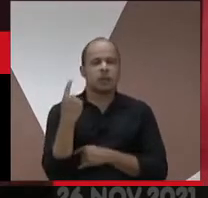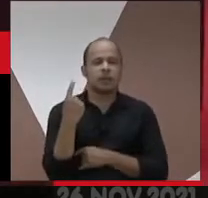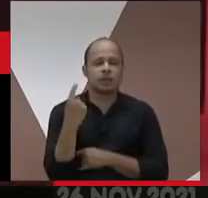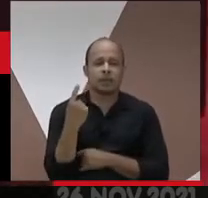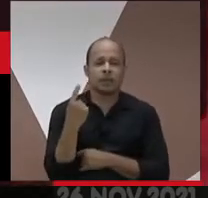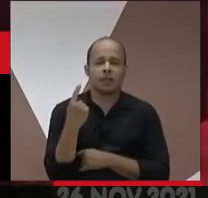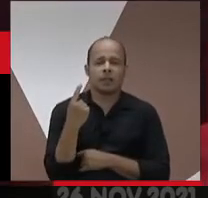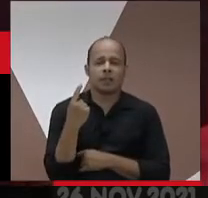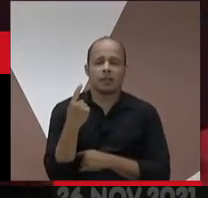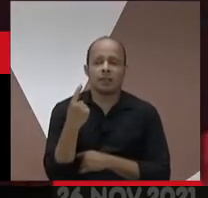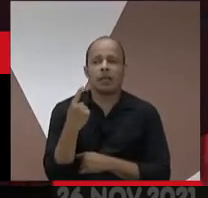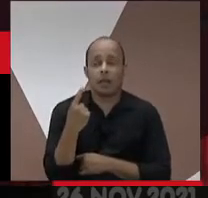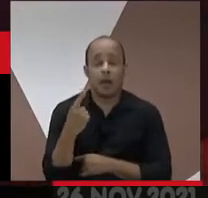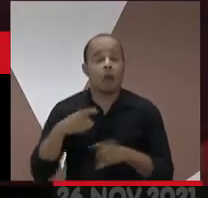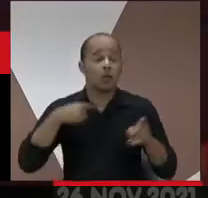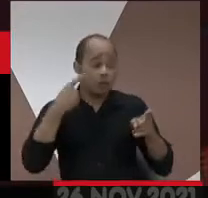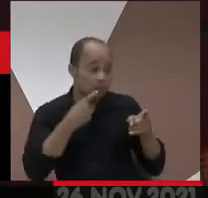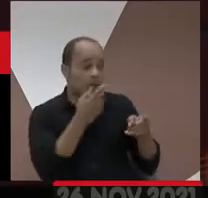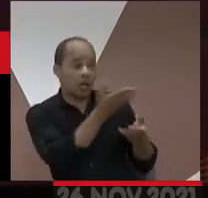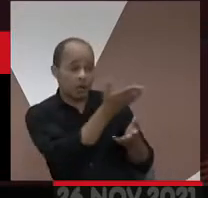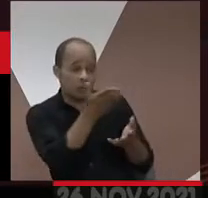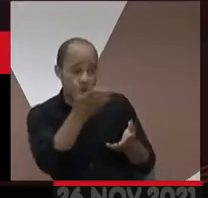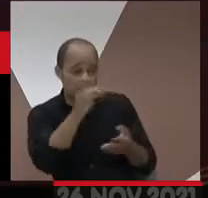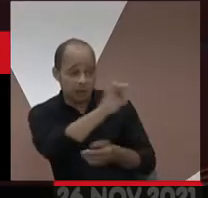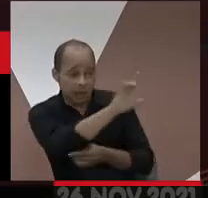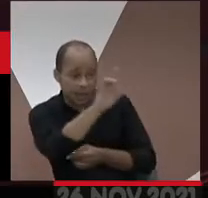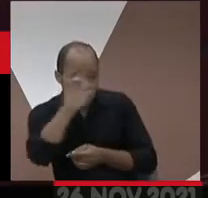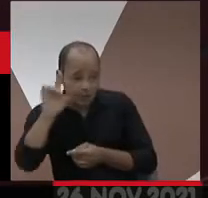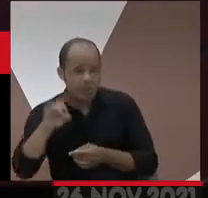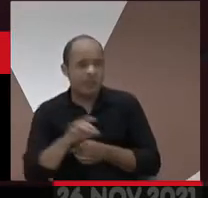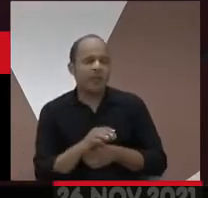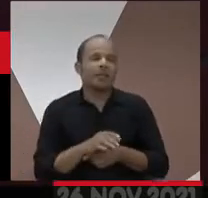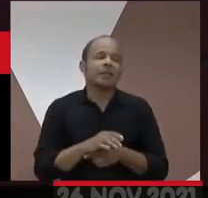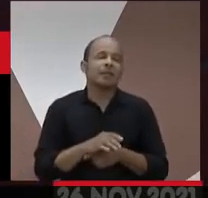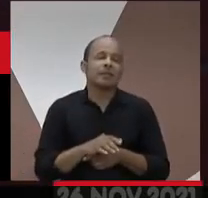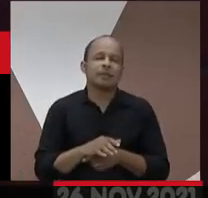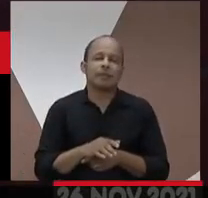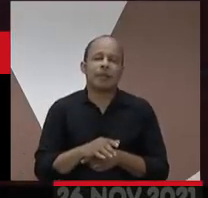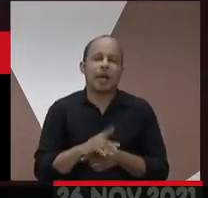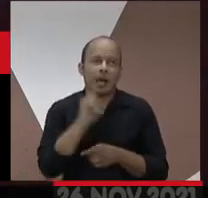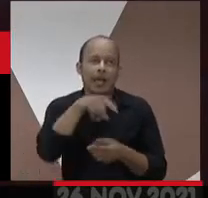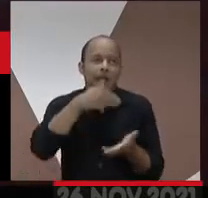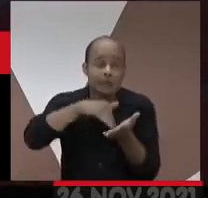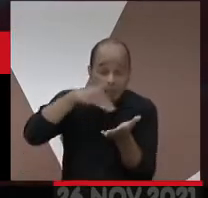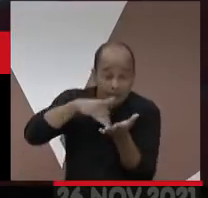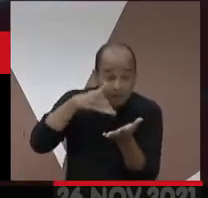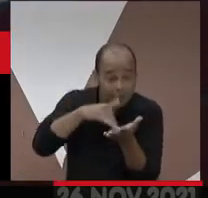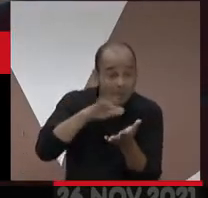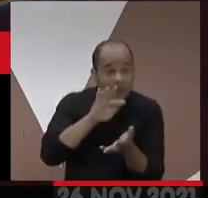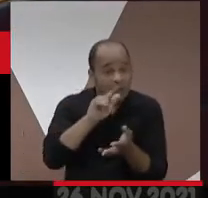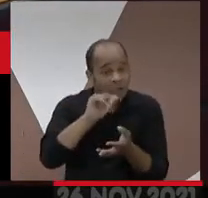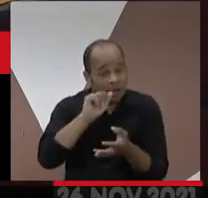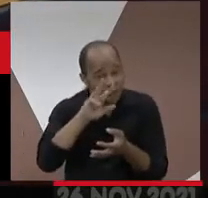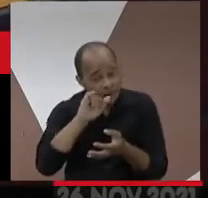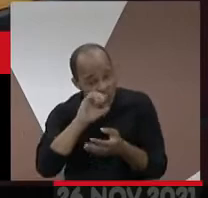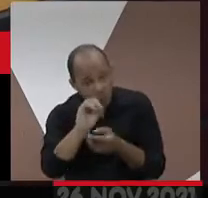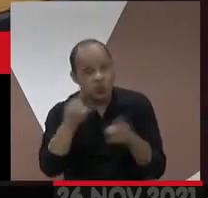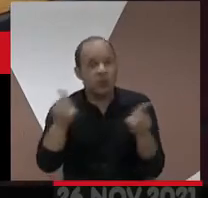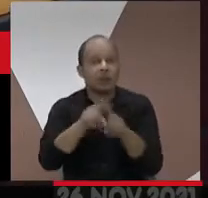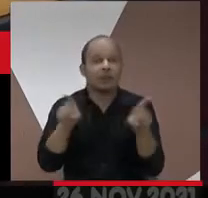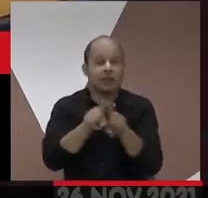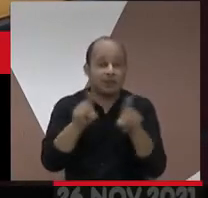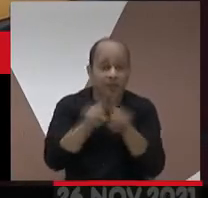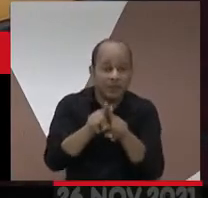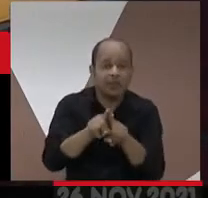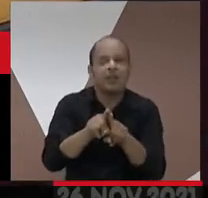Aos deputados dessa casa, ao Sávio Souza Cruz, que foi o nosso secretário da Saúde. Por